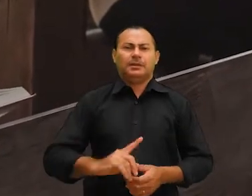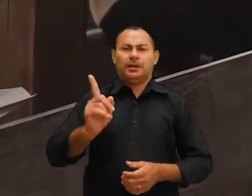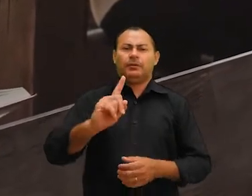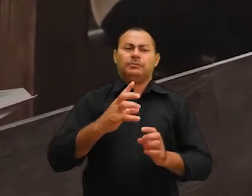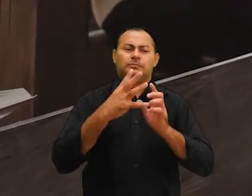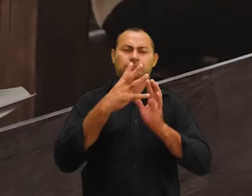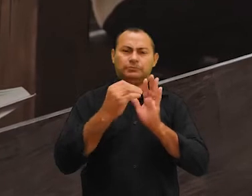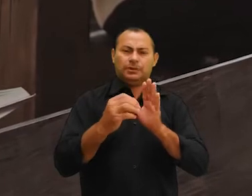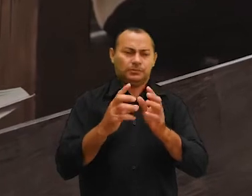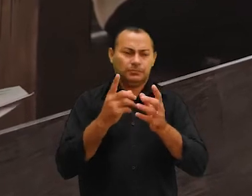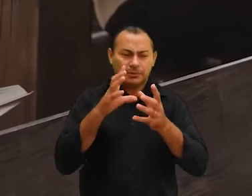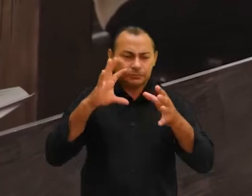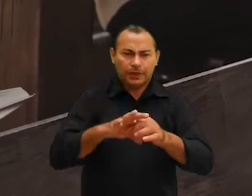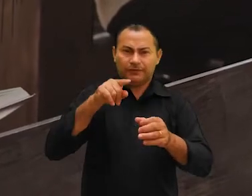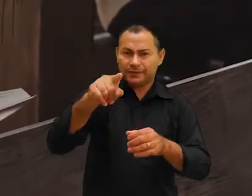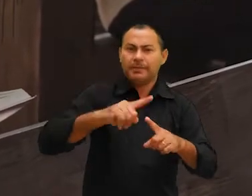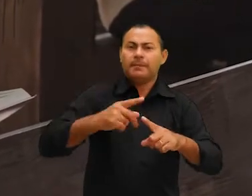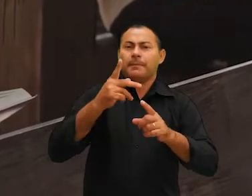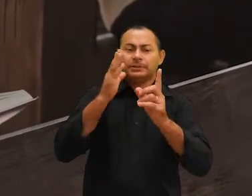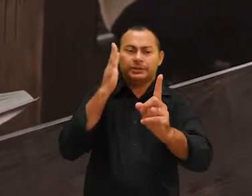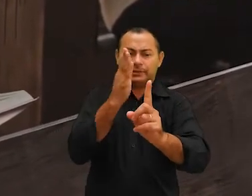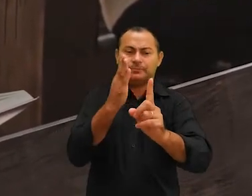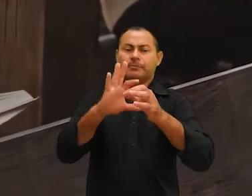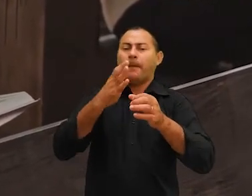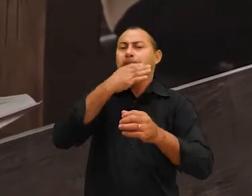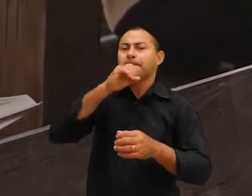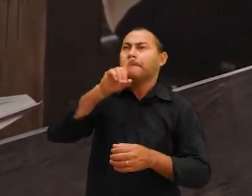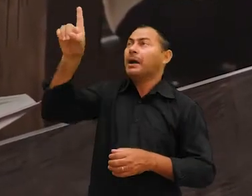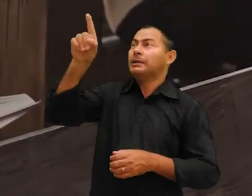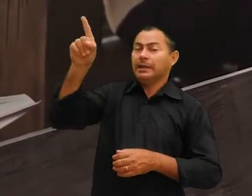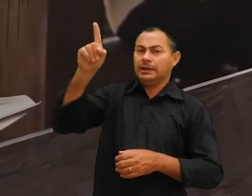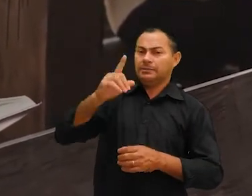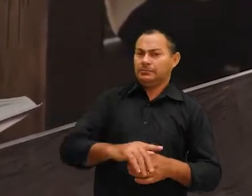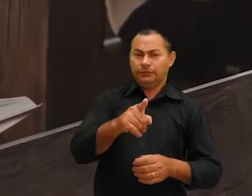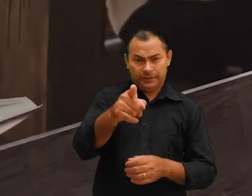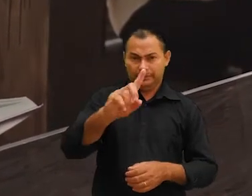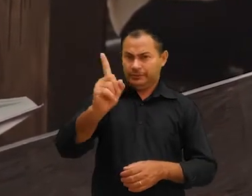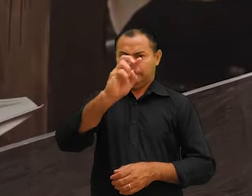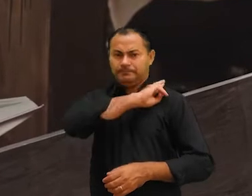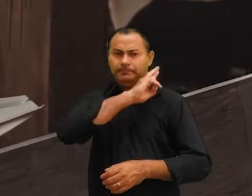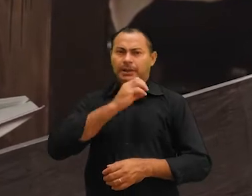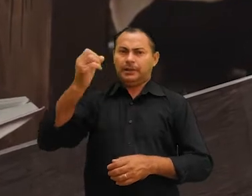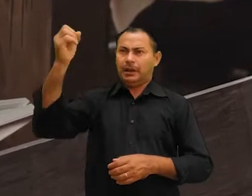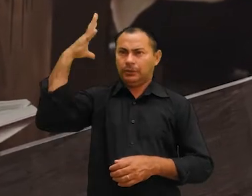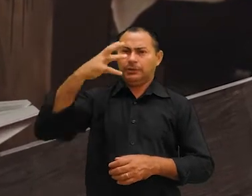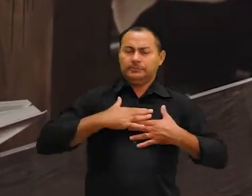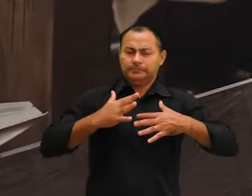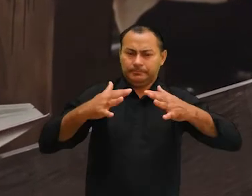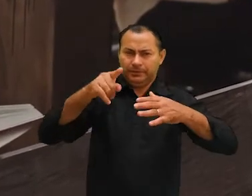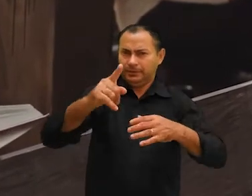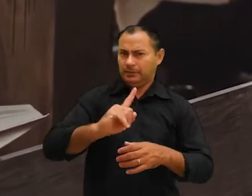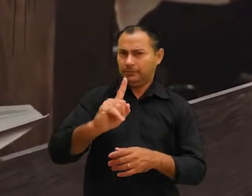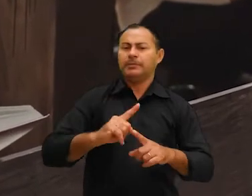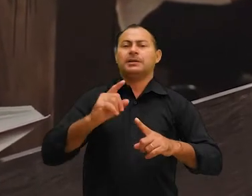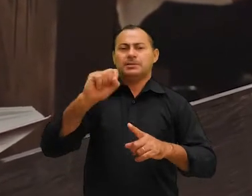não serão atraídas para você mas diretamente para o pai porque sabendo que você não é responsável pela luz que